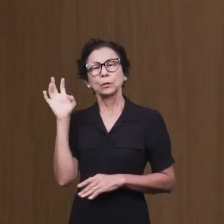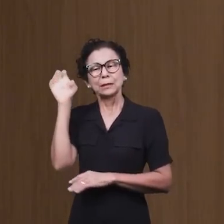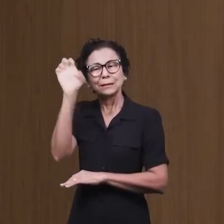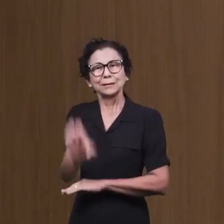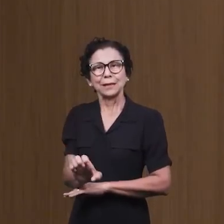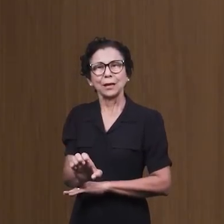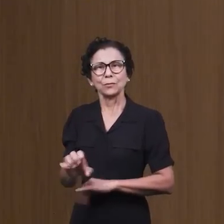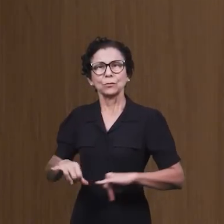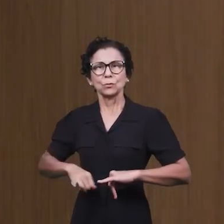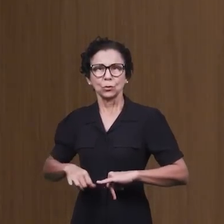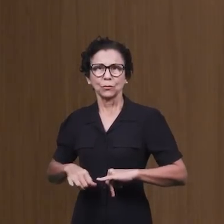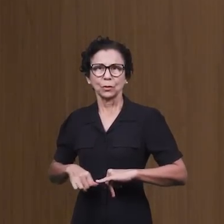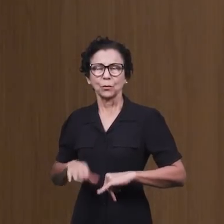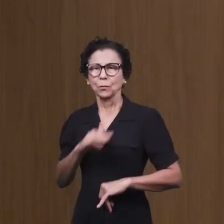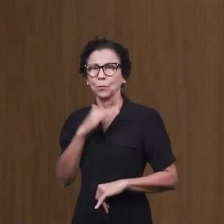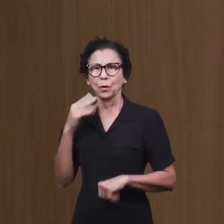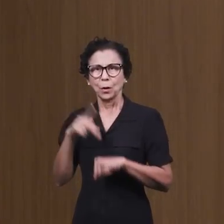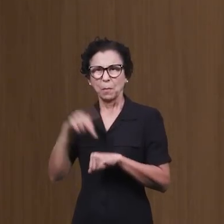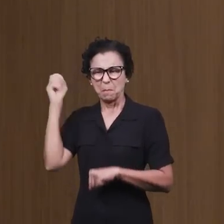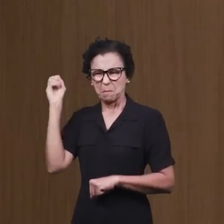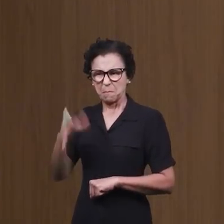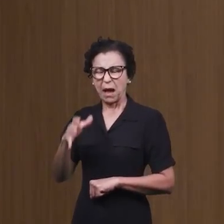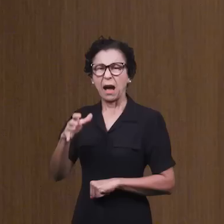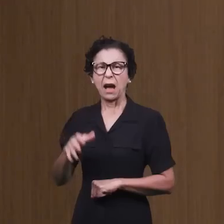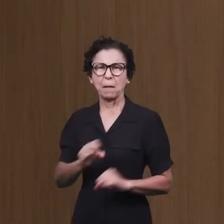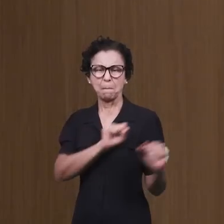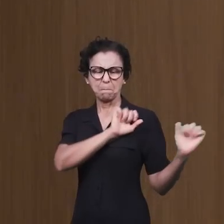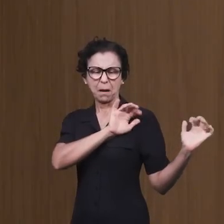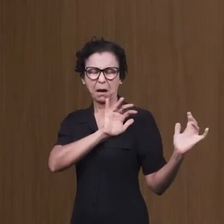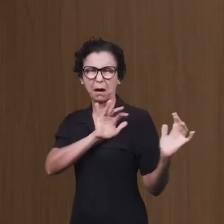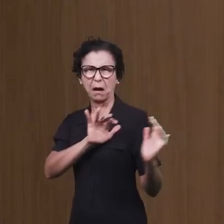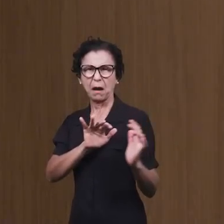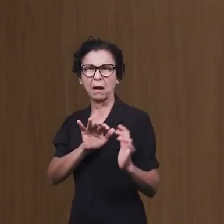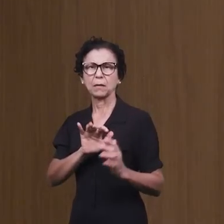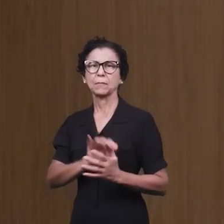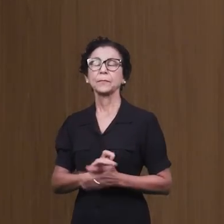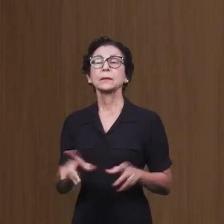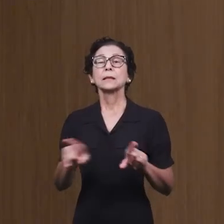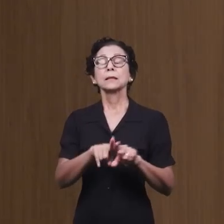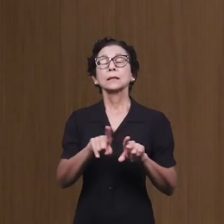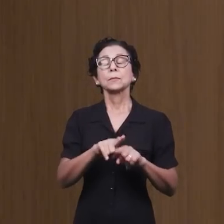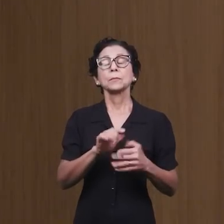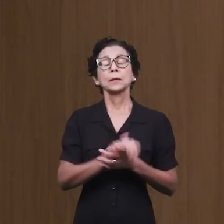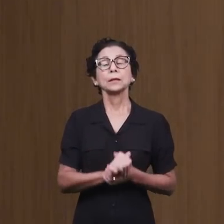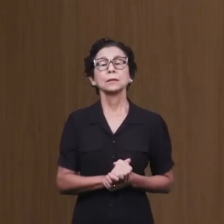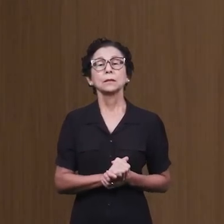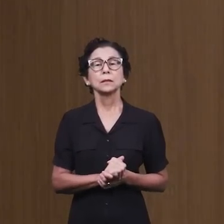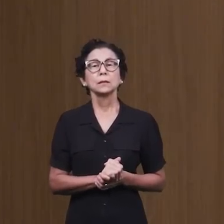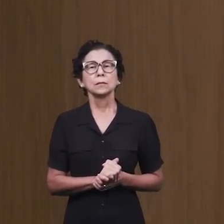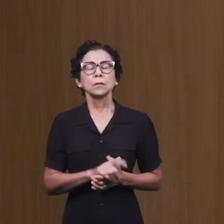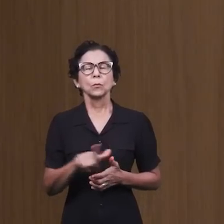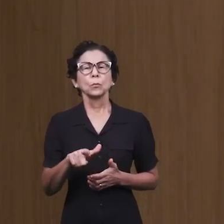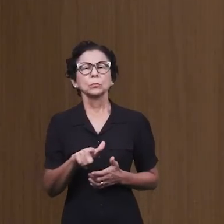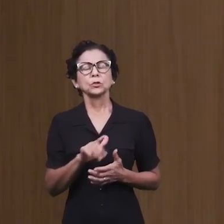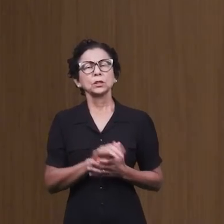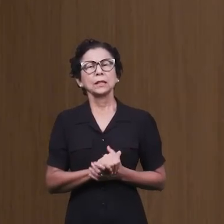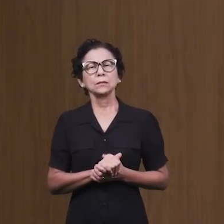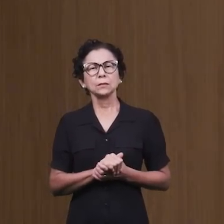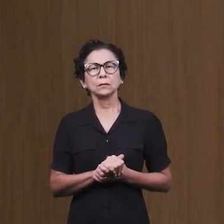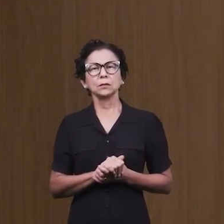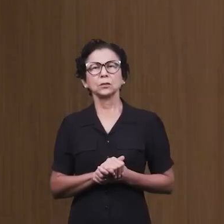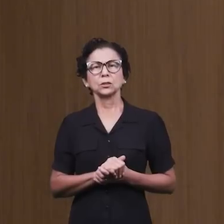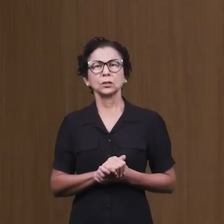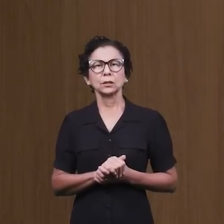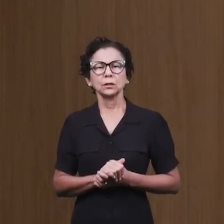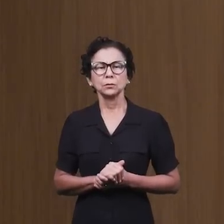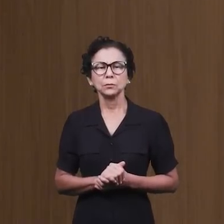Mas vejam só, não foi só Estevão. Aí nós tivemos Tiago, morto à espada, que era o irmão de Jesus.